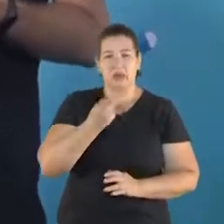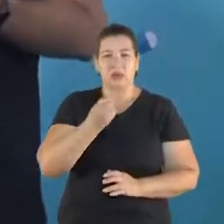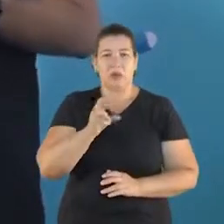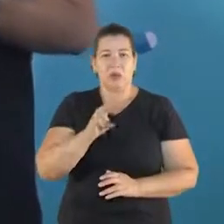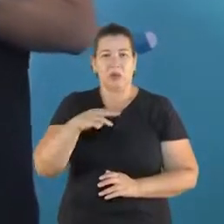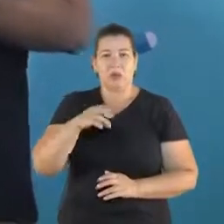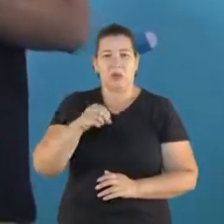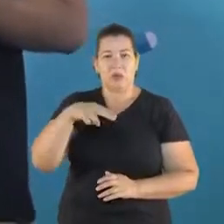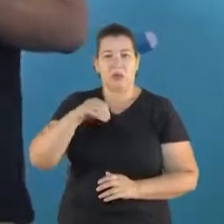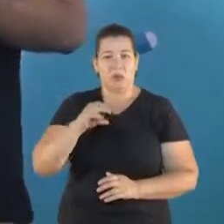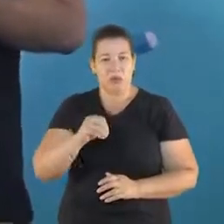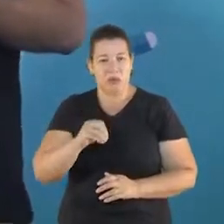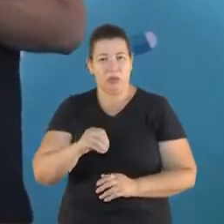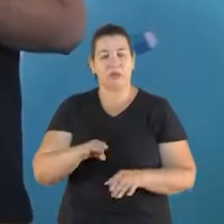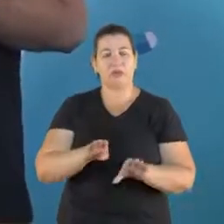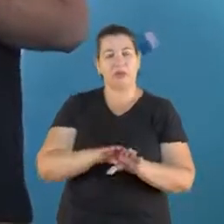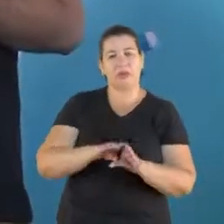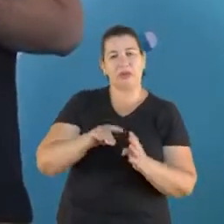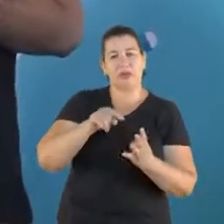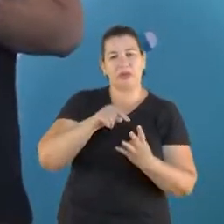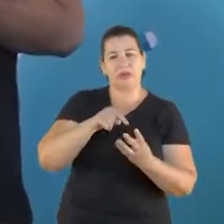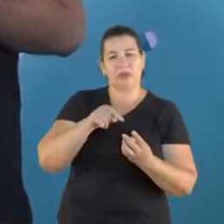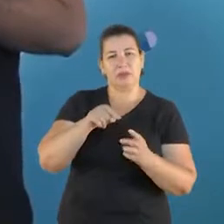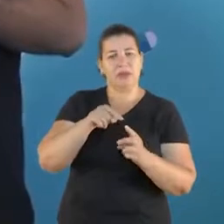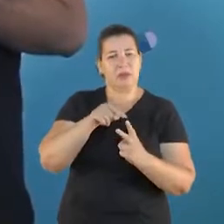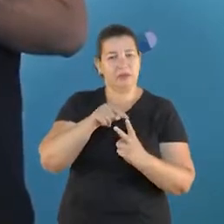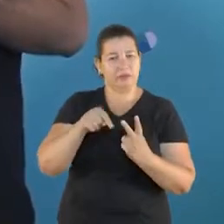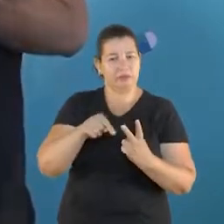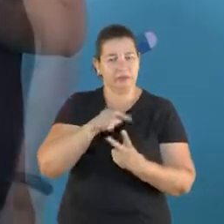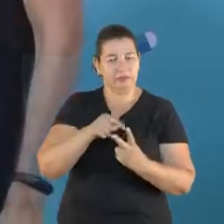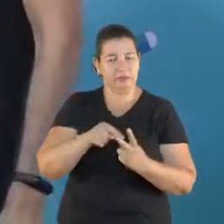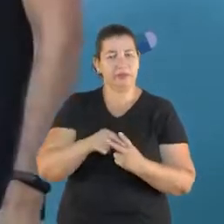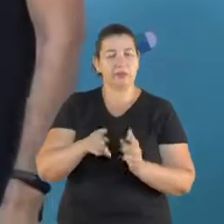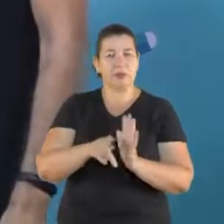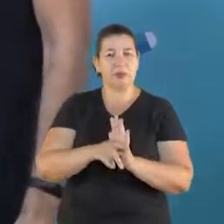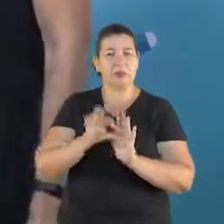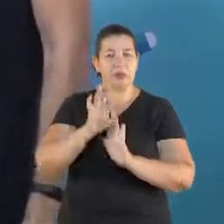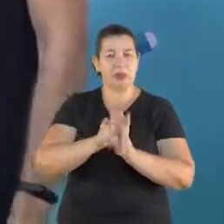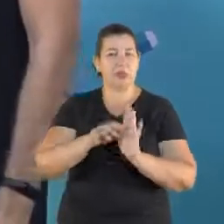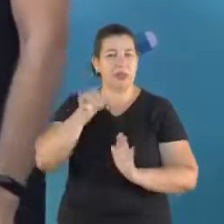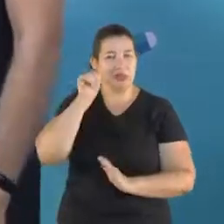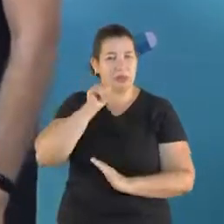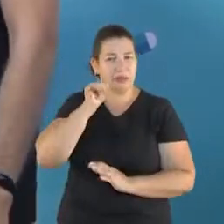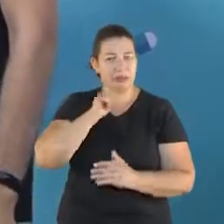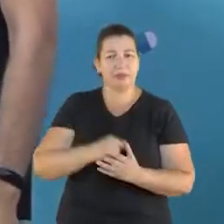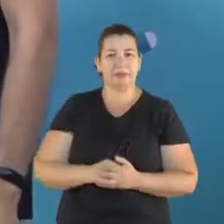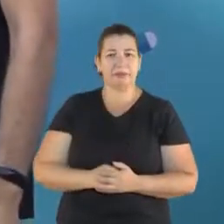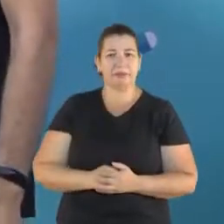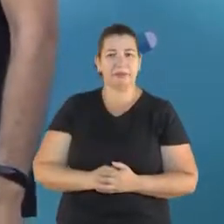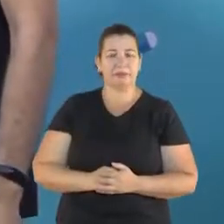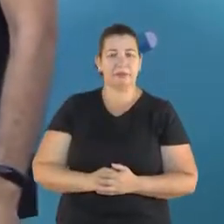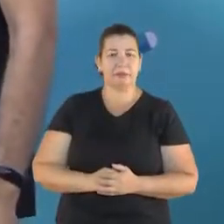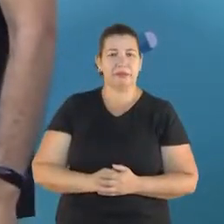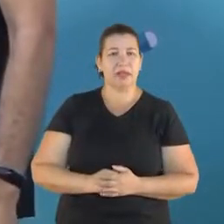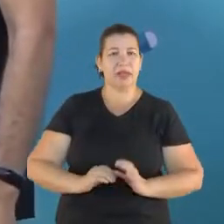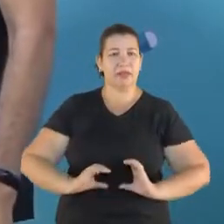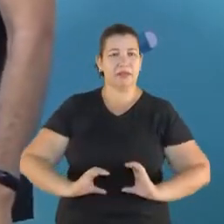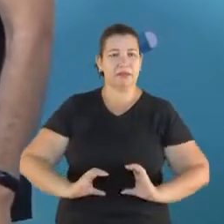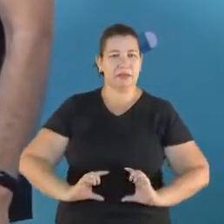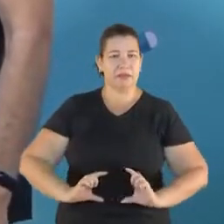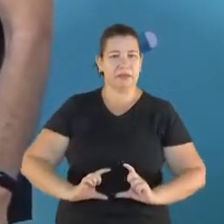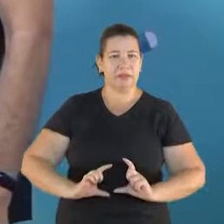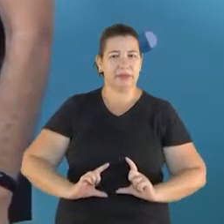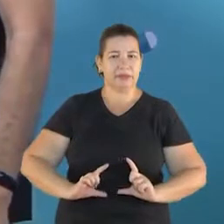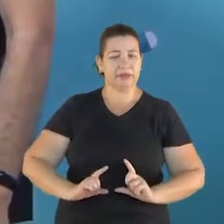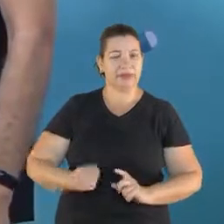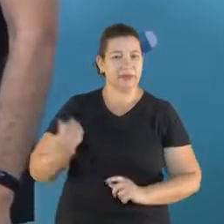e a progesterona e ainda produz o gameta feminino, o óvulo. Esse óvulo ele vai se movimentar passando aqui, saindo